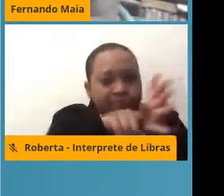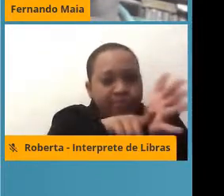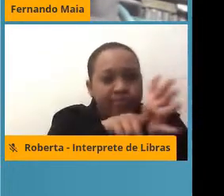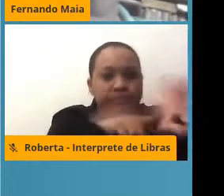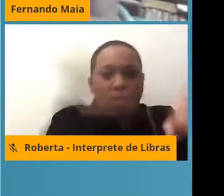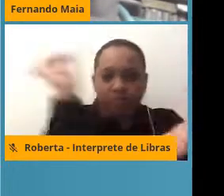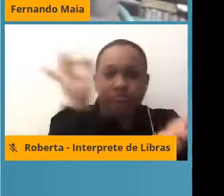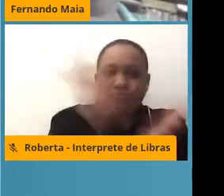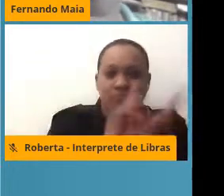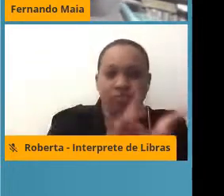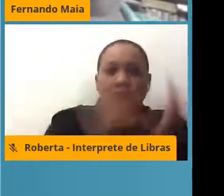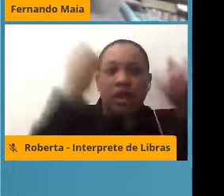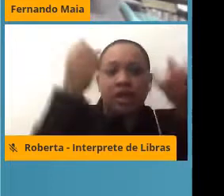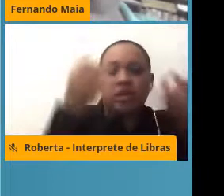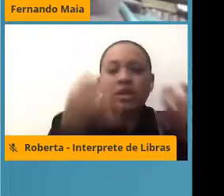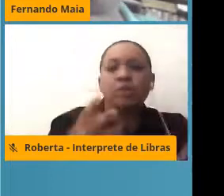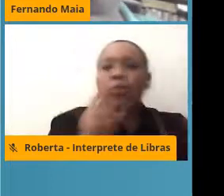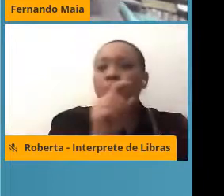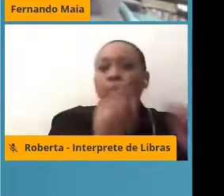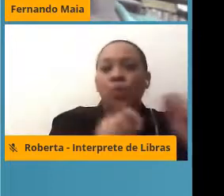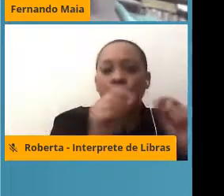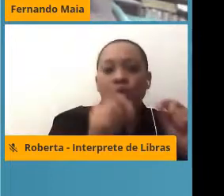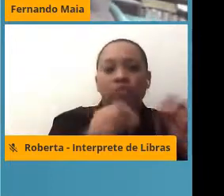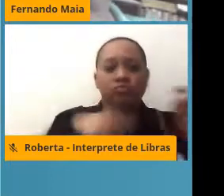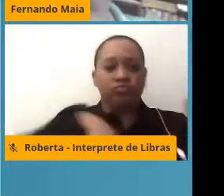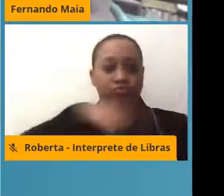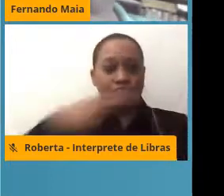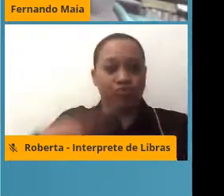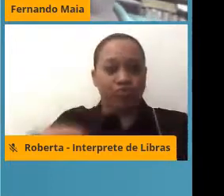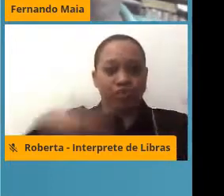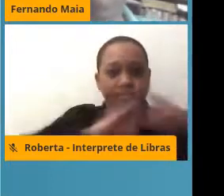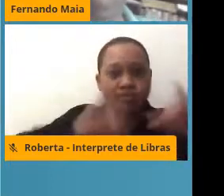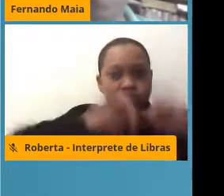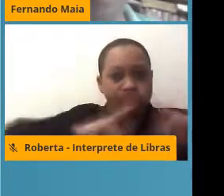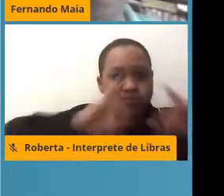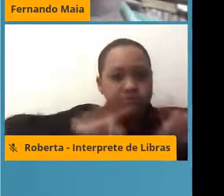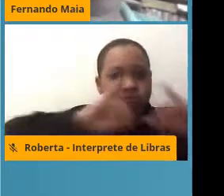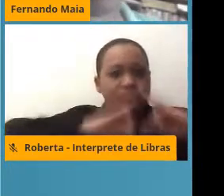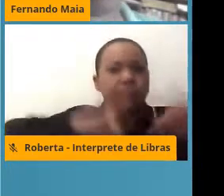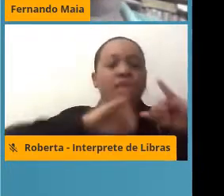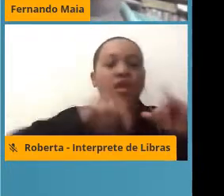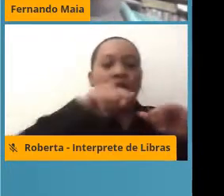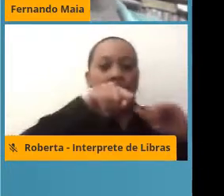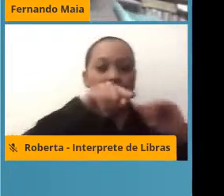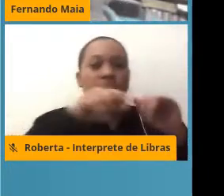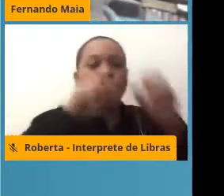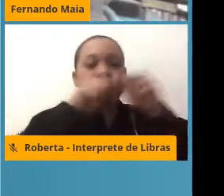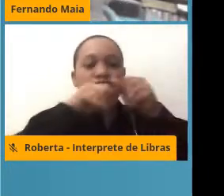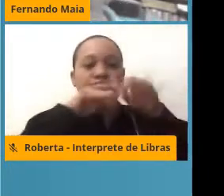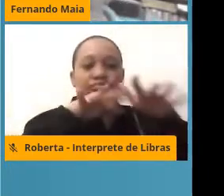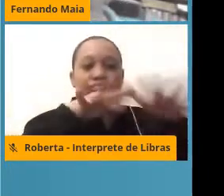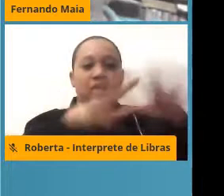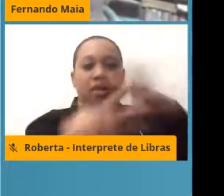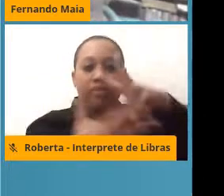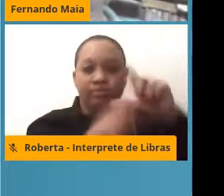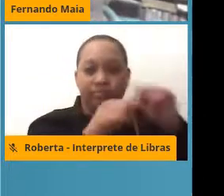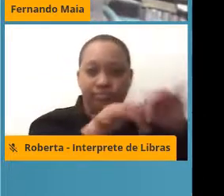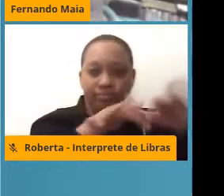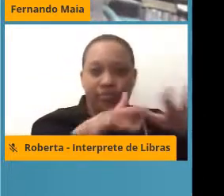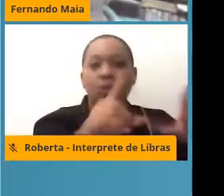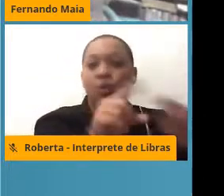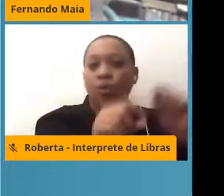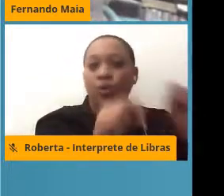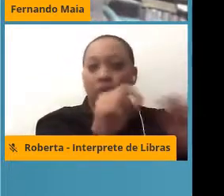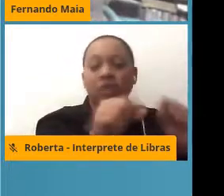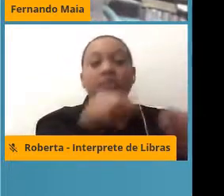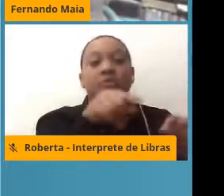a China divulgou para a origem dessa epidemia é que a